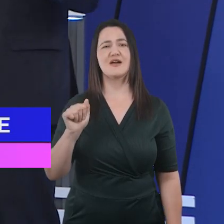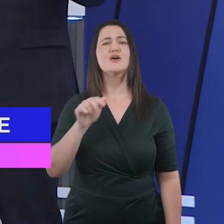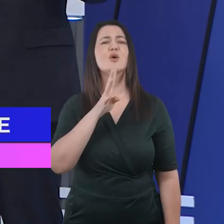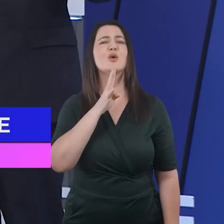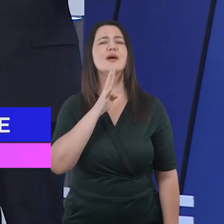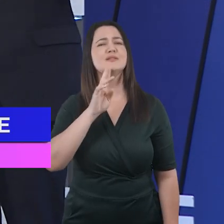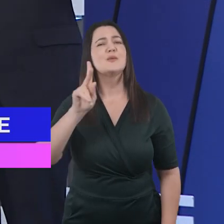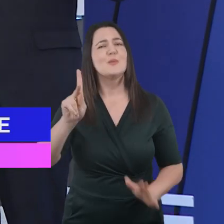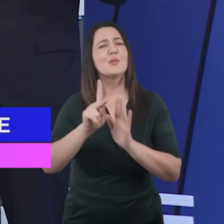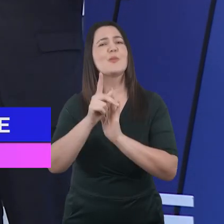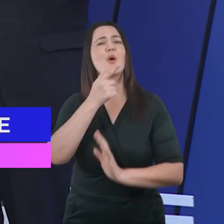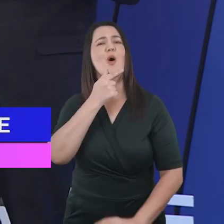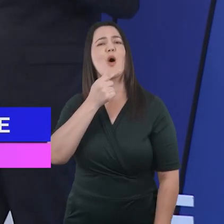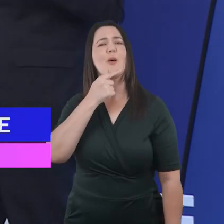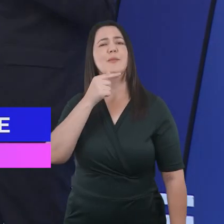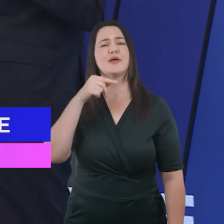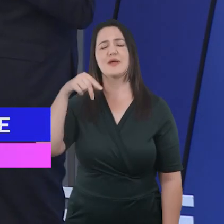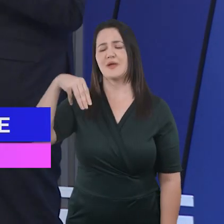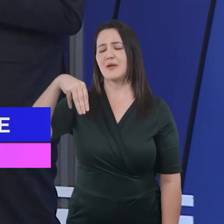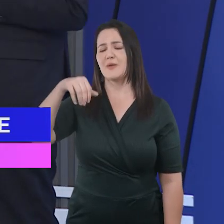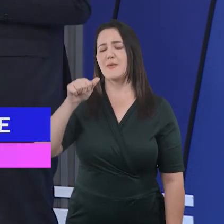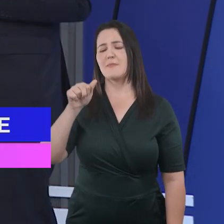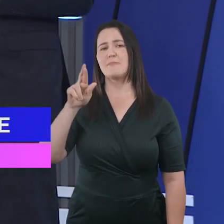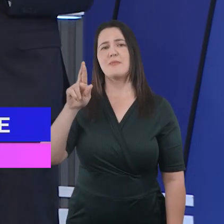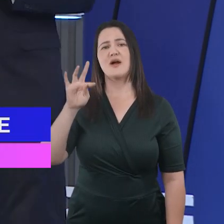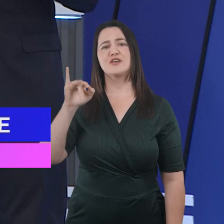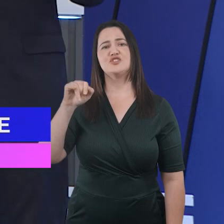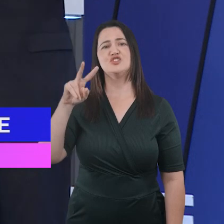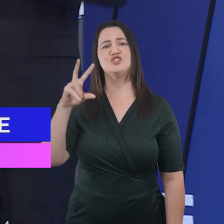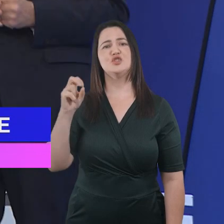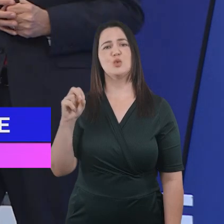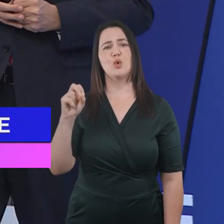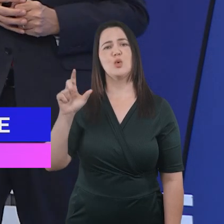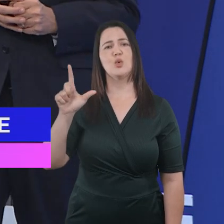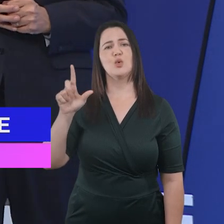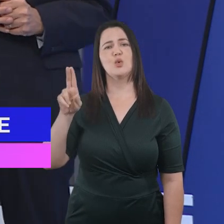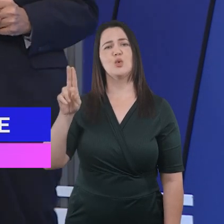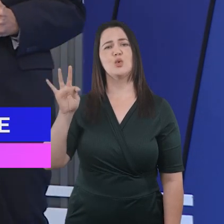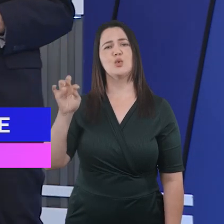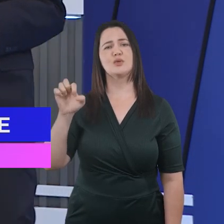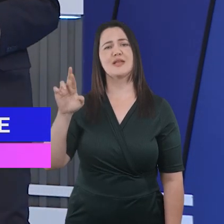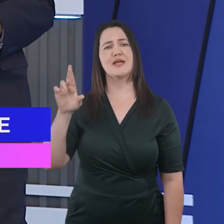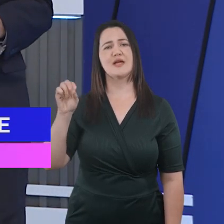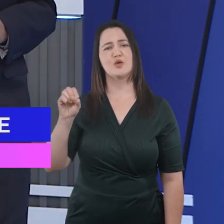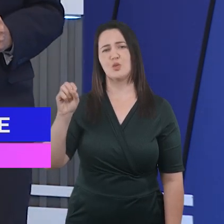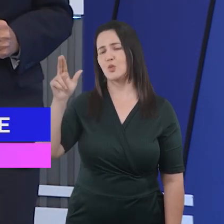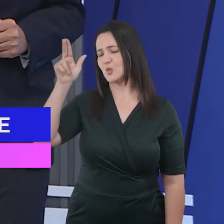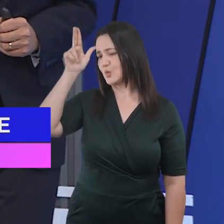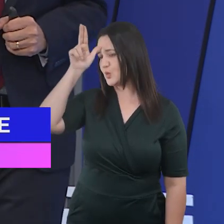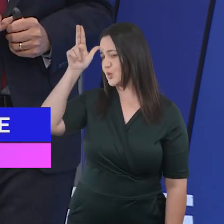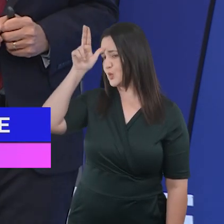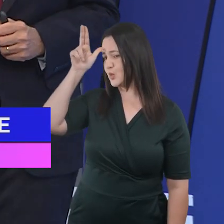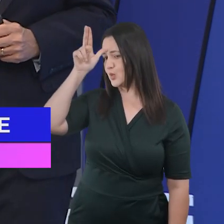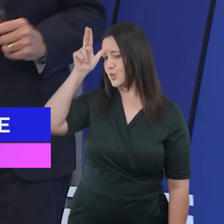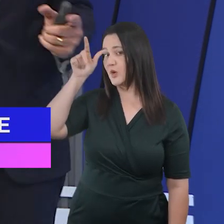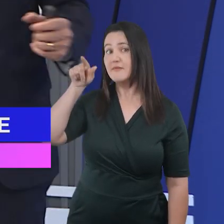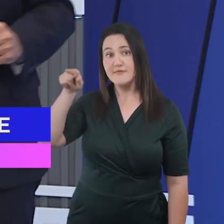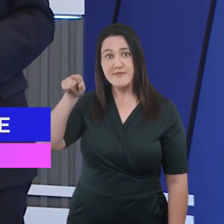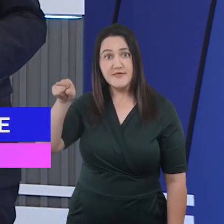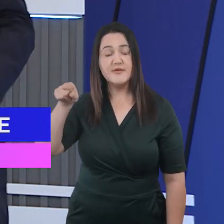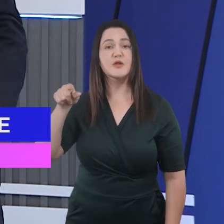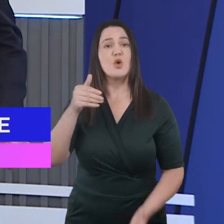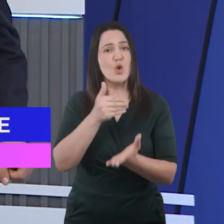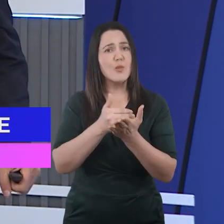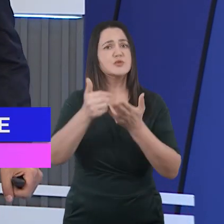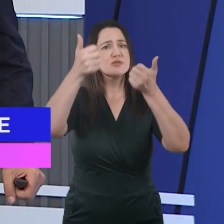o que foi que a Igreja Luterana trouxe de volta? A justificação pela fé em Jesus. Nos dias da Reforma,